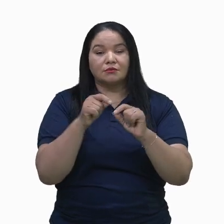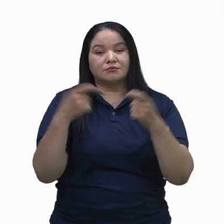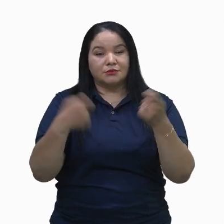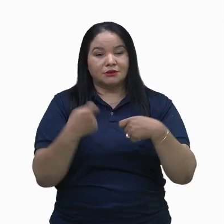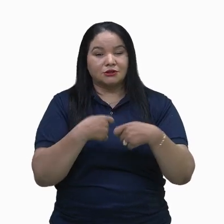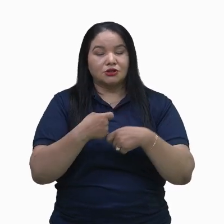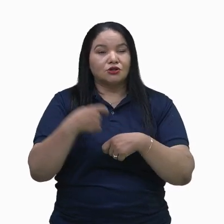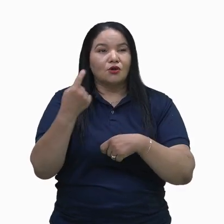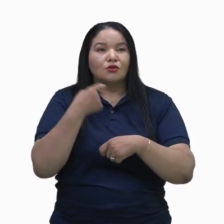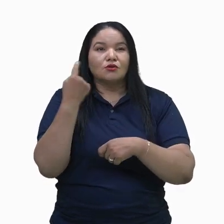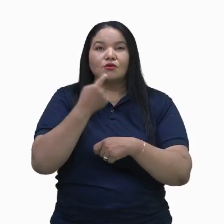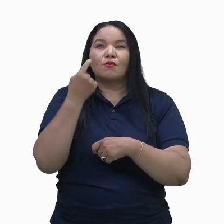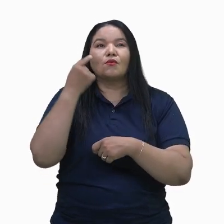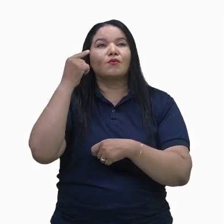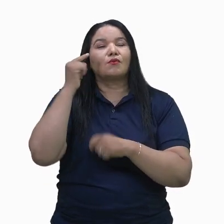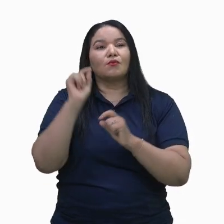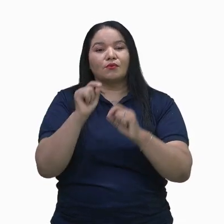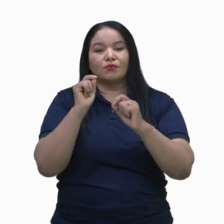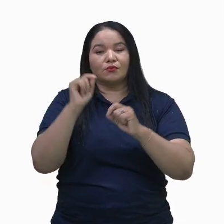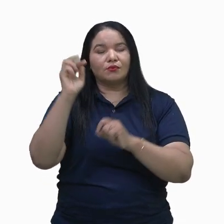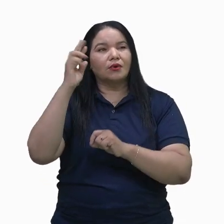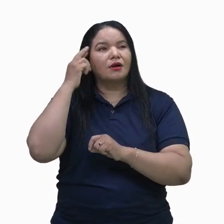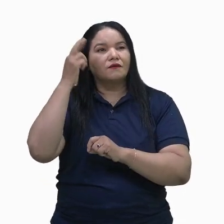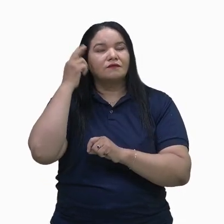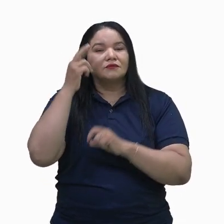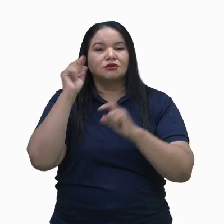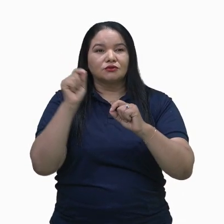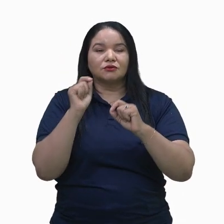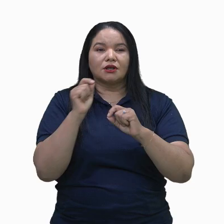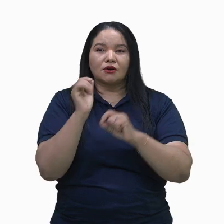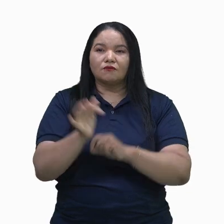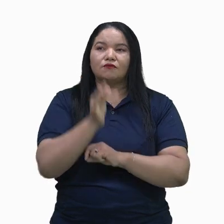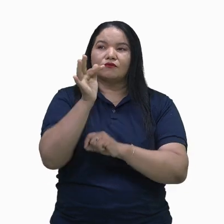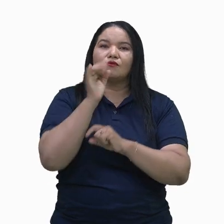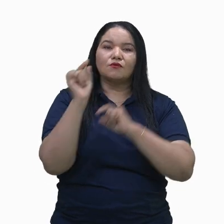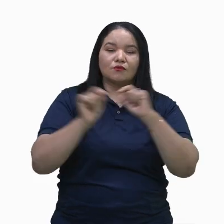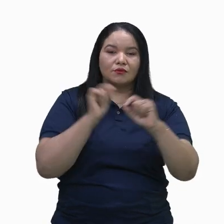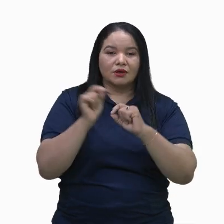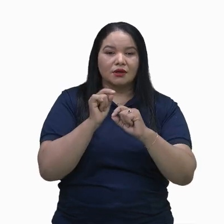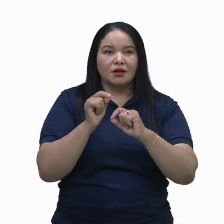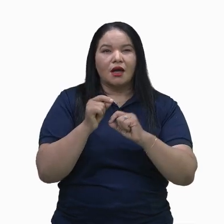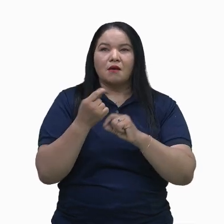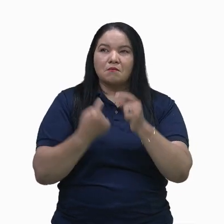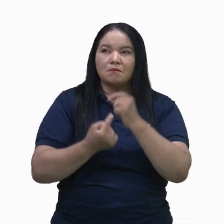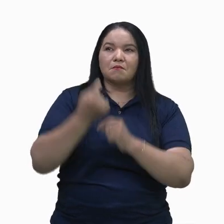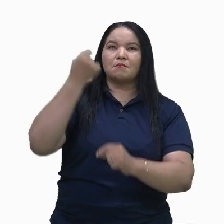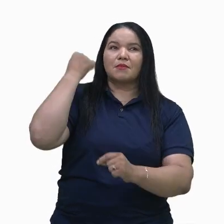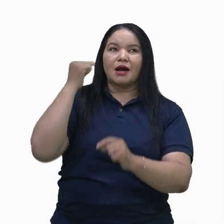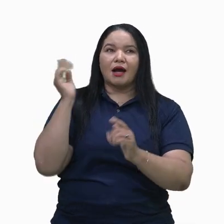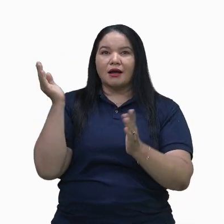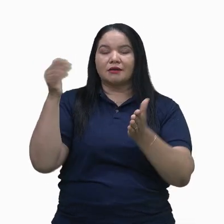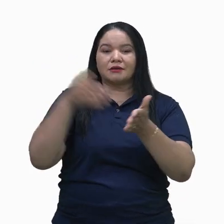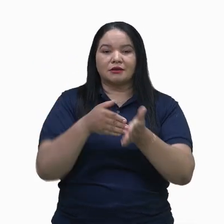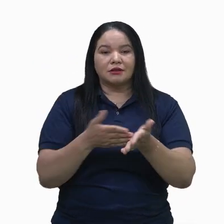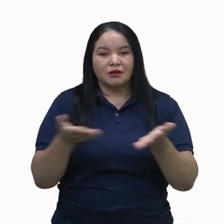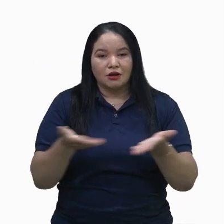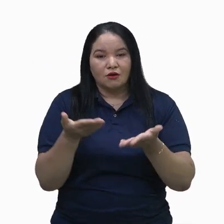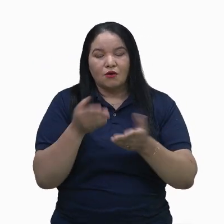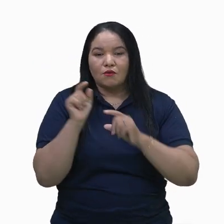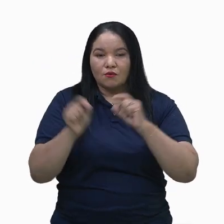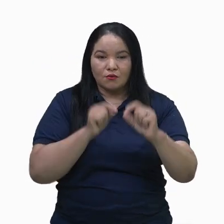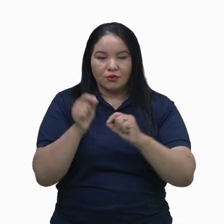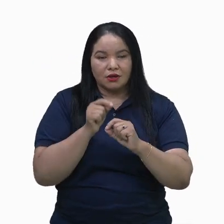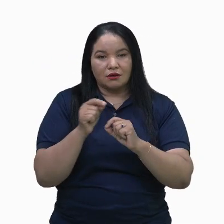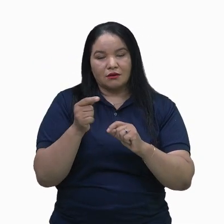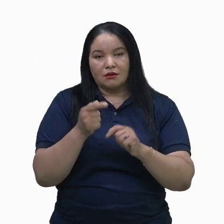nossa relação com o tempo, né? O que a gente vem fazendo com a natureza, né? Essa questão desse equilíbrio, se a gente